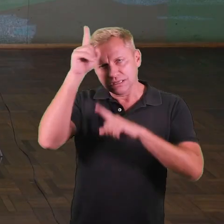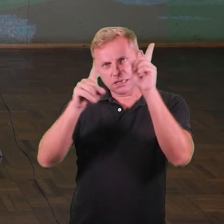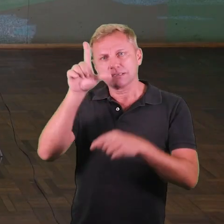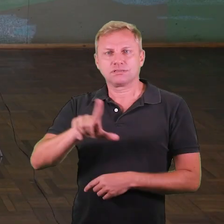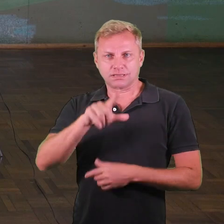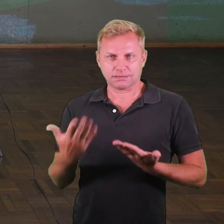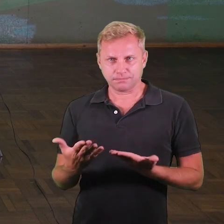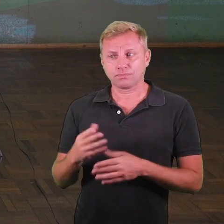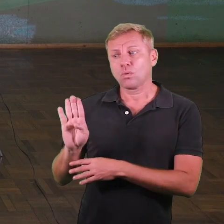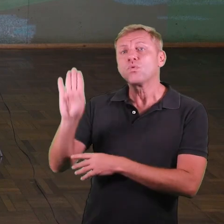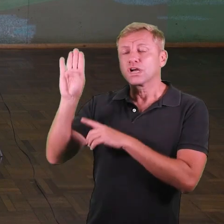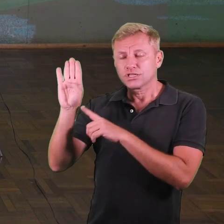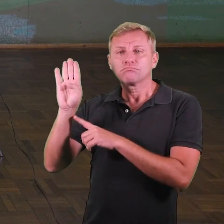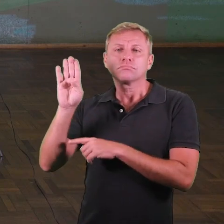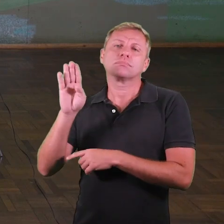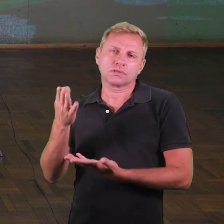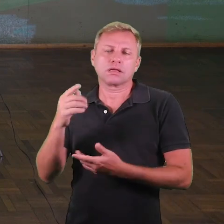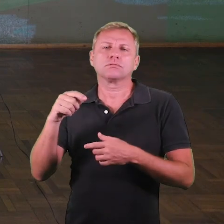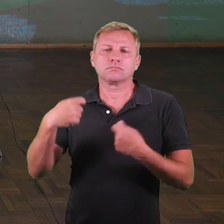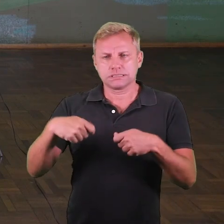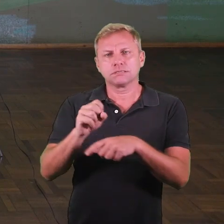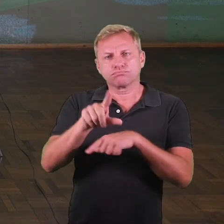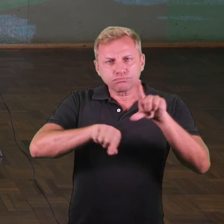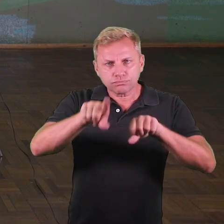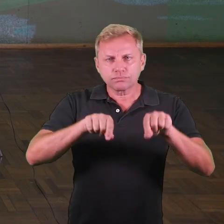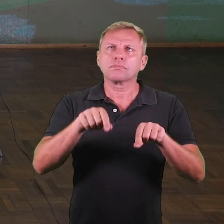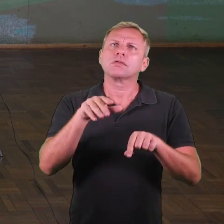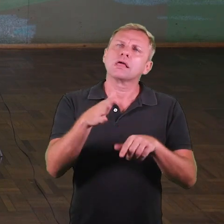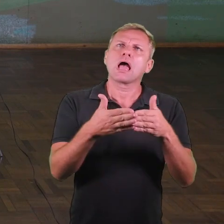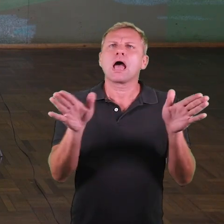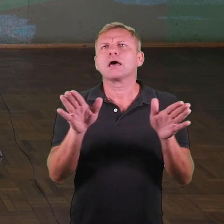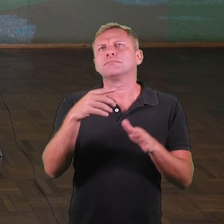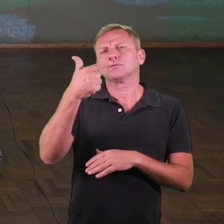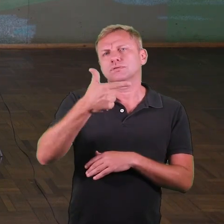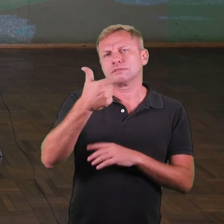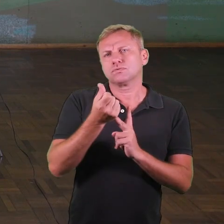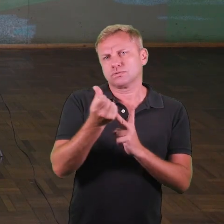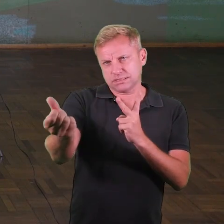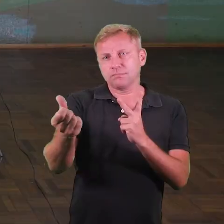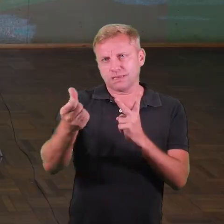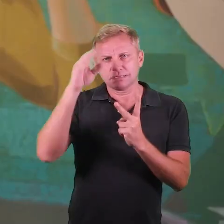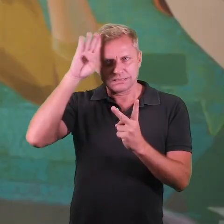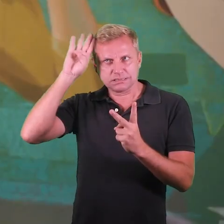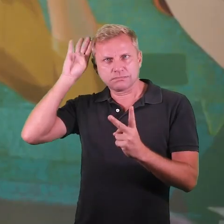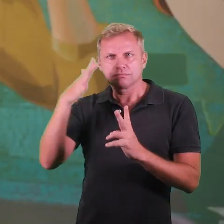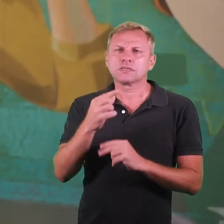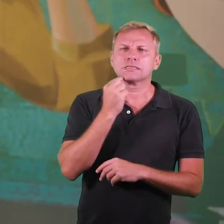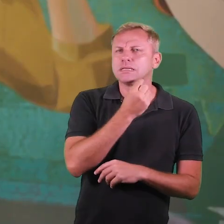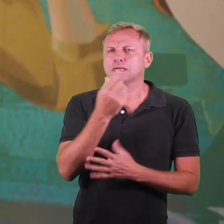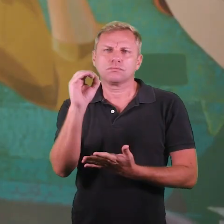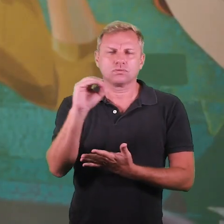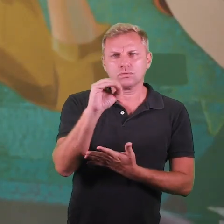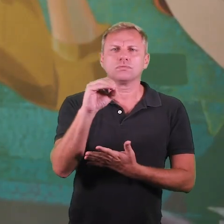O candidato passa por uma seleção, né? A nossa seleção costuma abrir geralmente no segundo semestre acadêmico, né? Setembro,